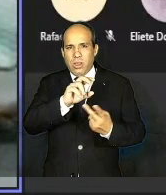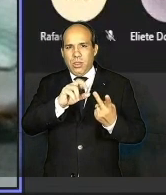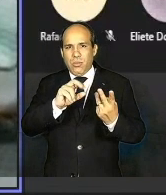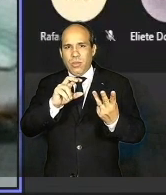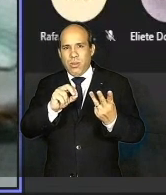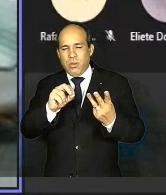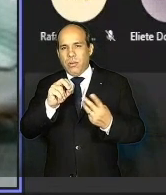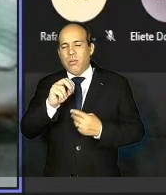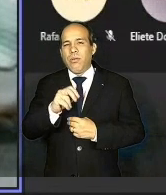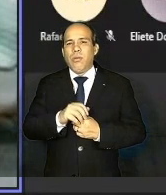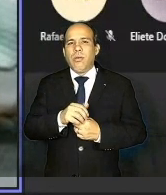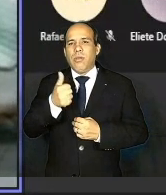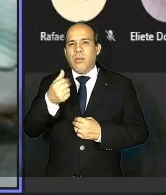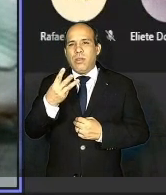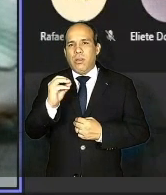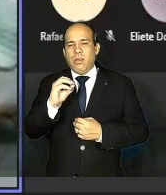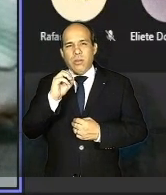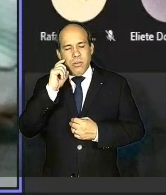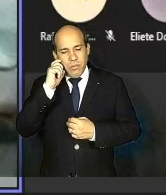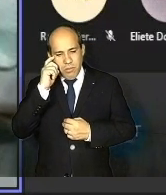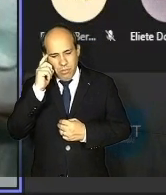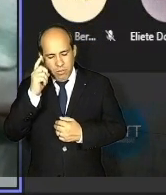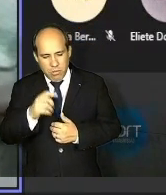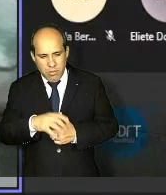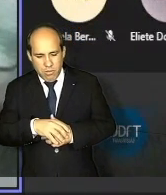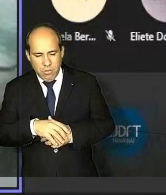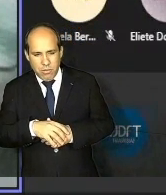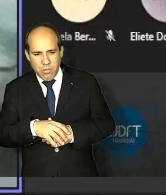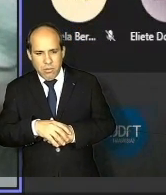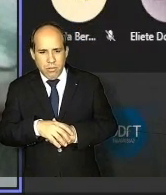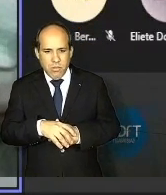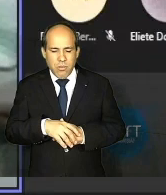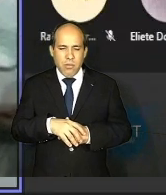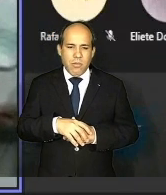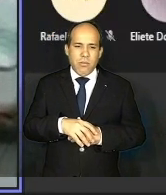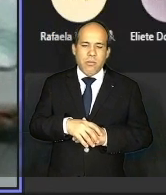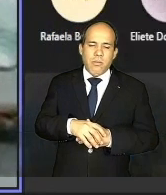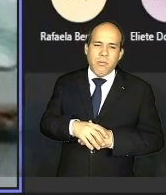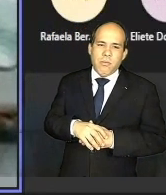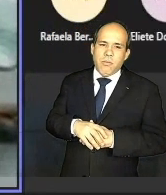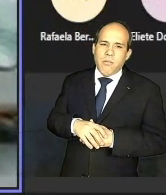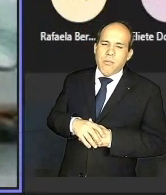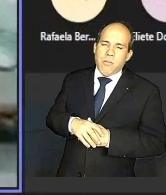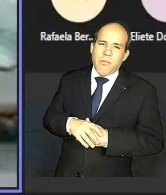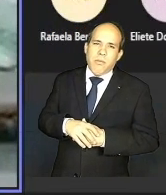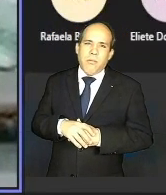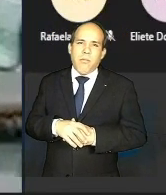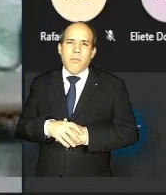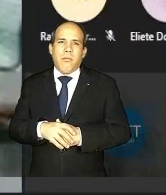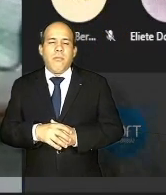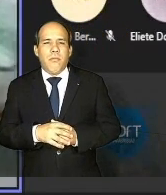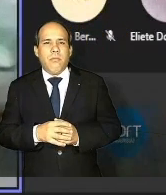total hoje está 80, 50, 50, não é isso? 130, né? 130.